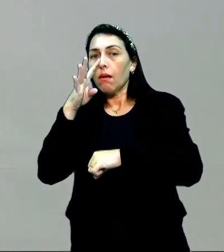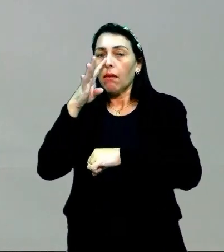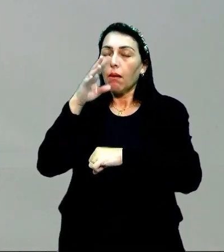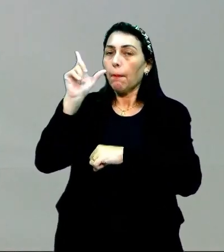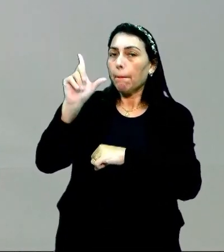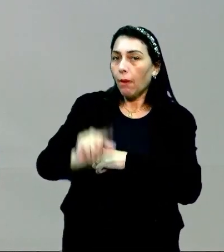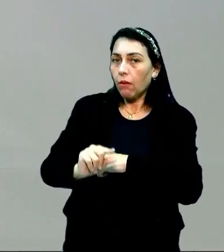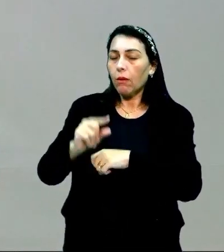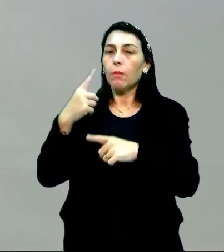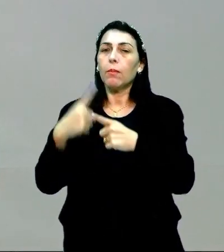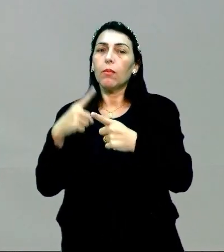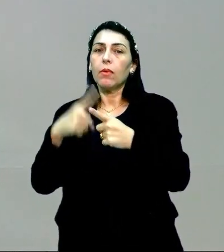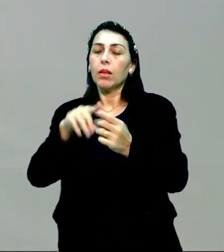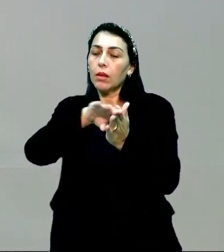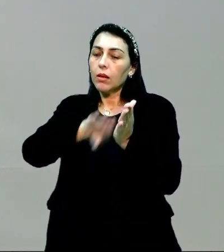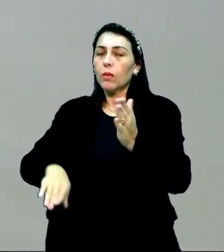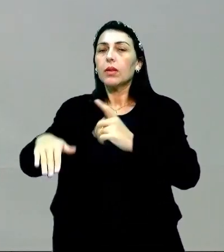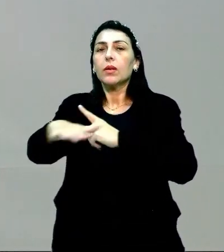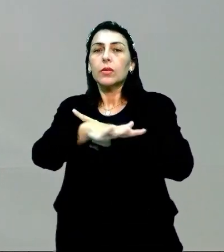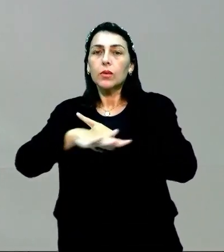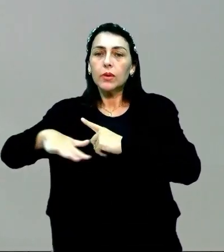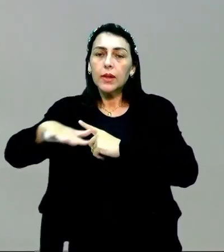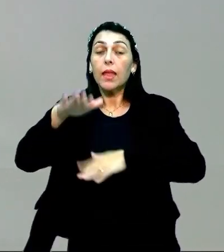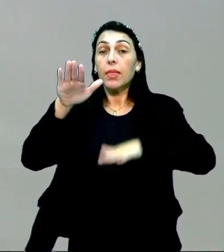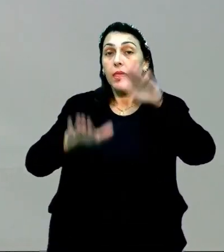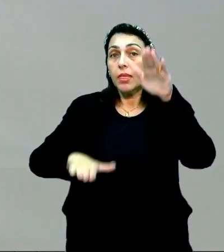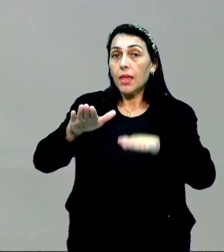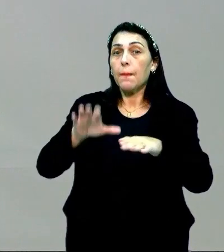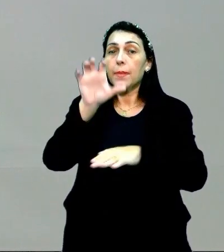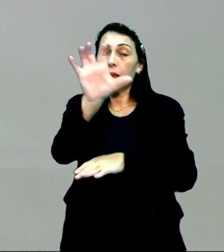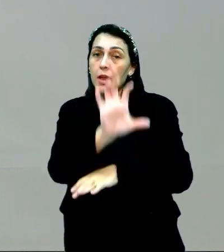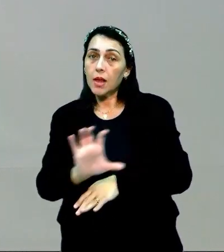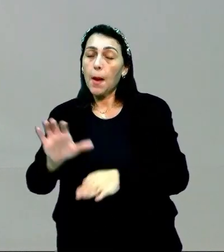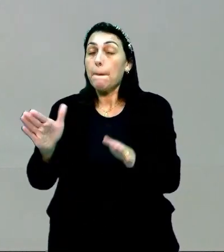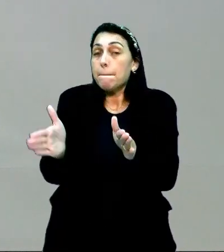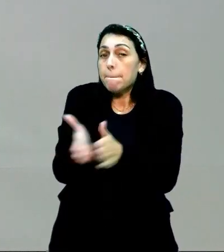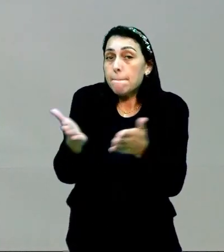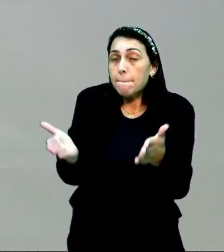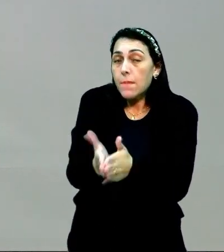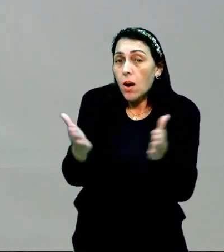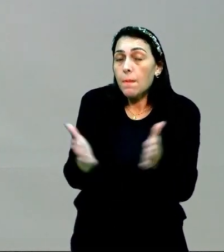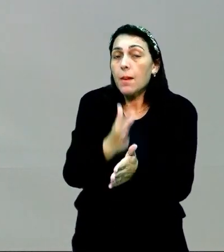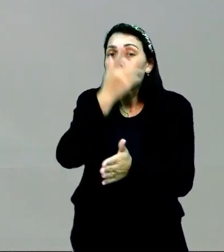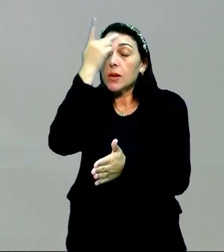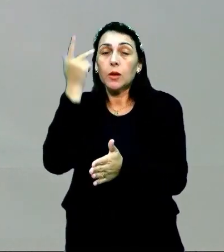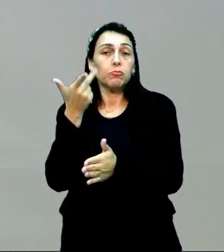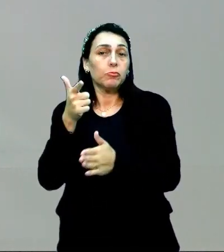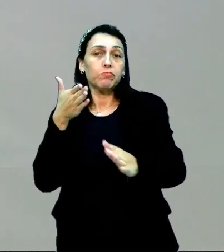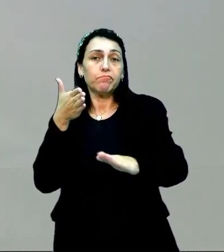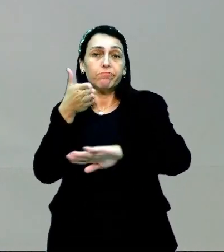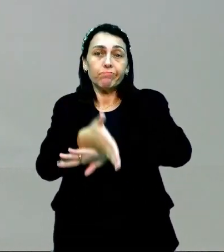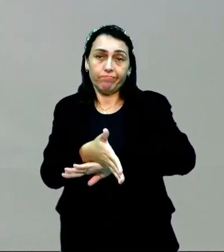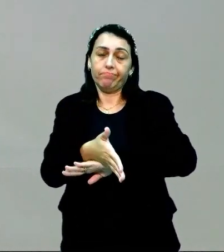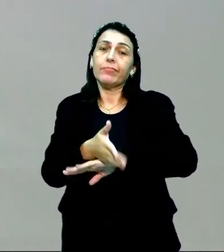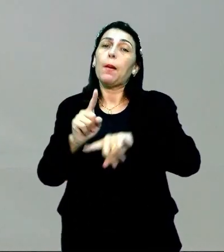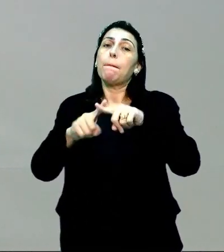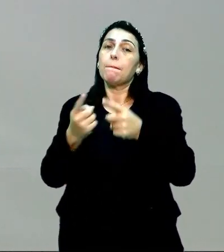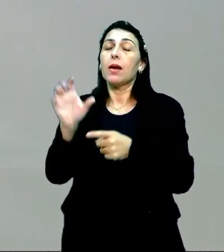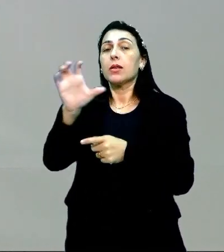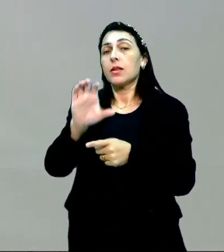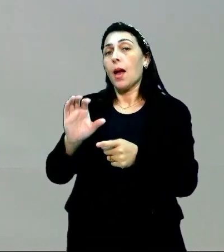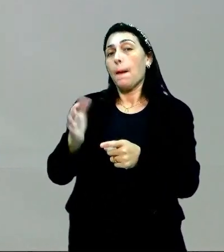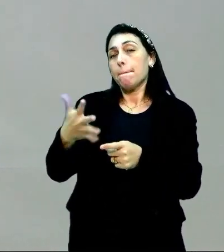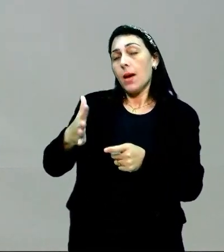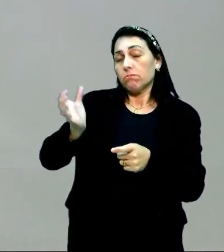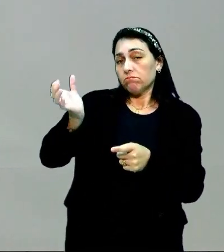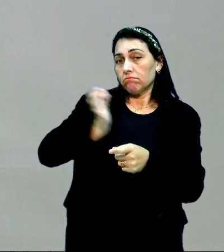menos, justamente por causa dessa exclusão social. Dependendo da região, se ela for mais pobre, a pessoa nem tem acesso, mas se for uma região mais